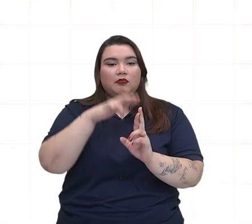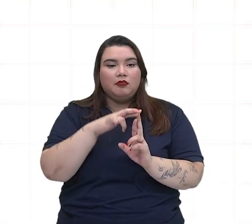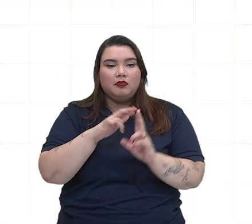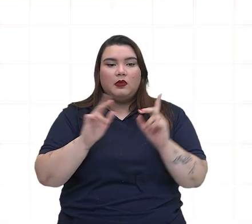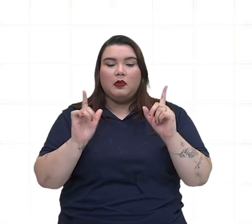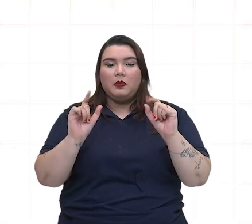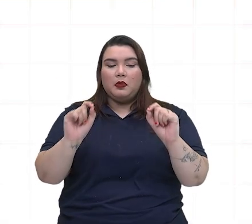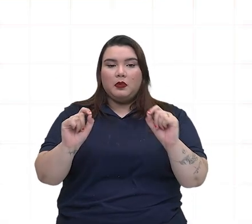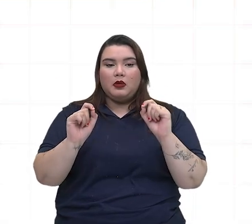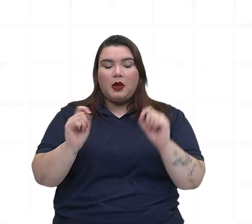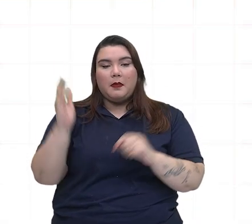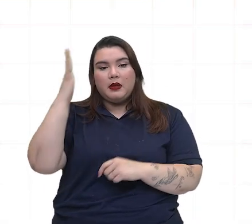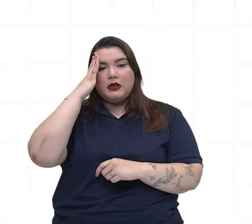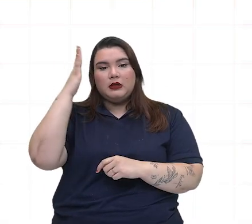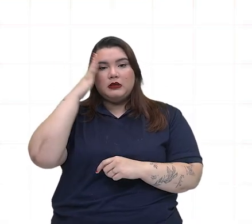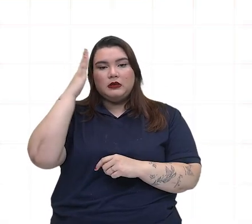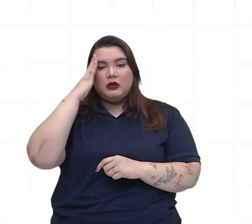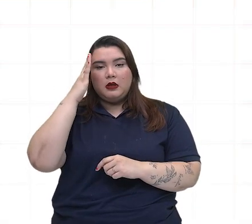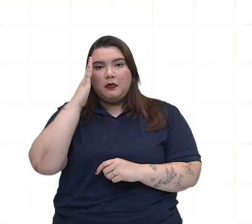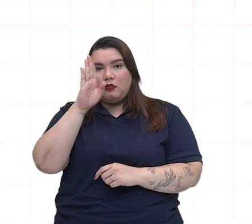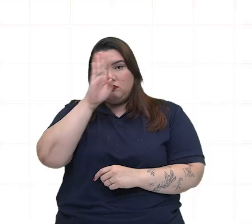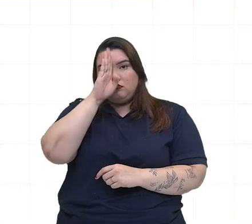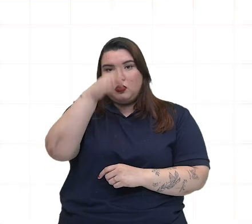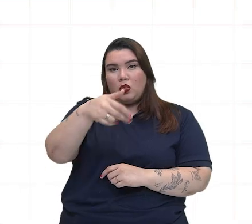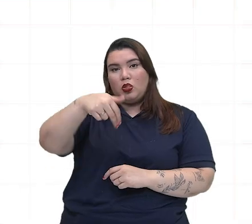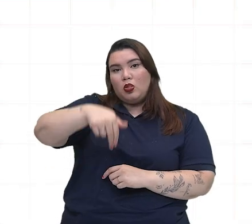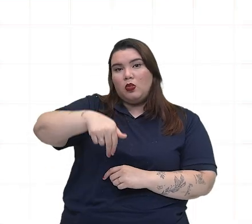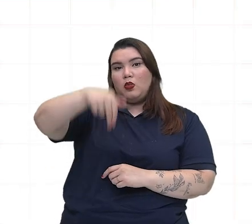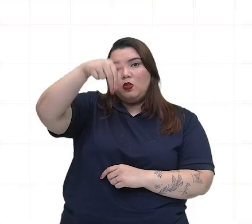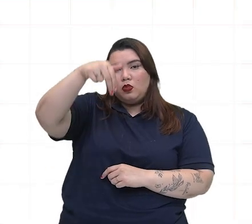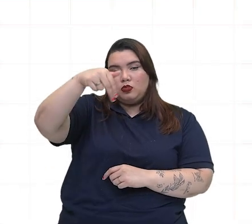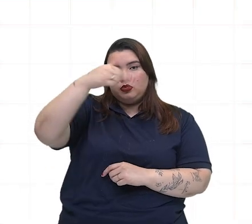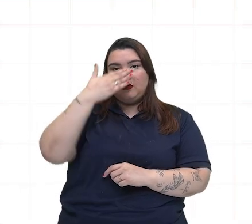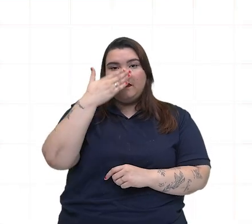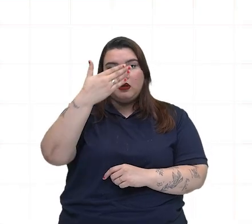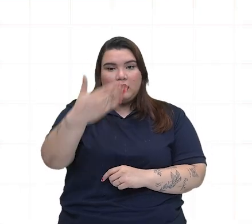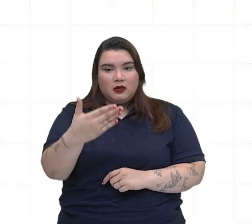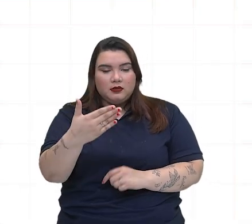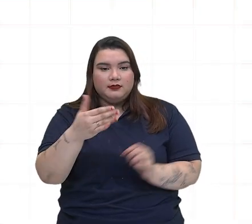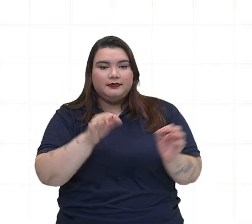referência para determinar a direção norte.